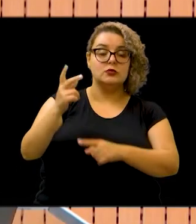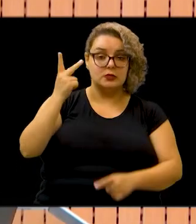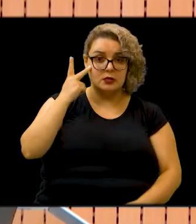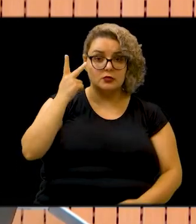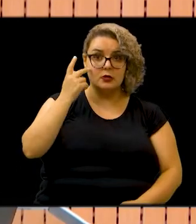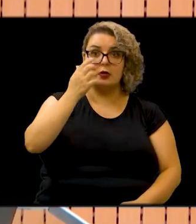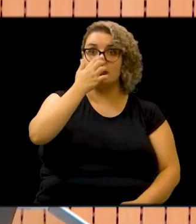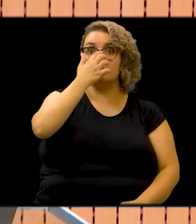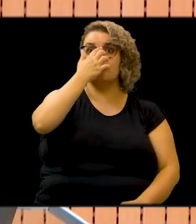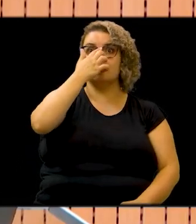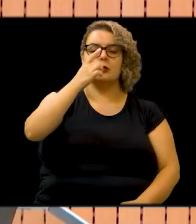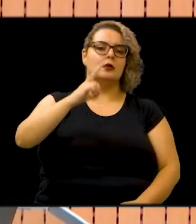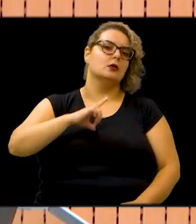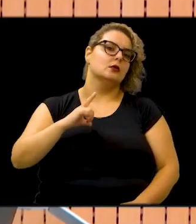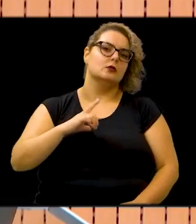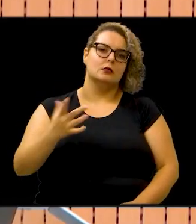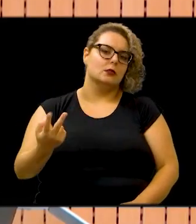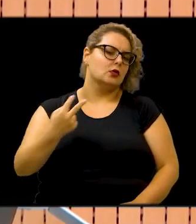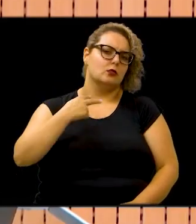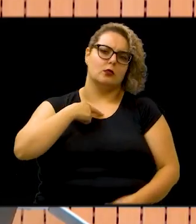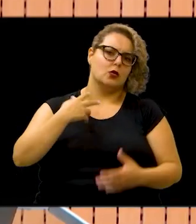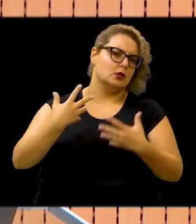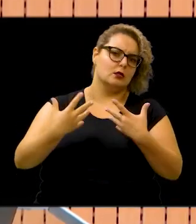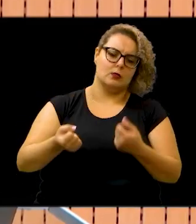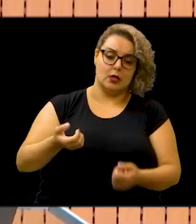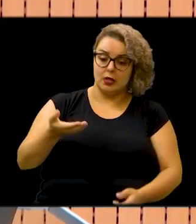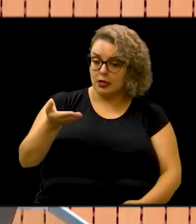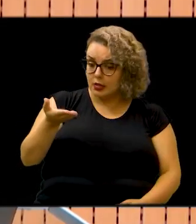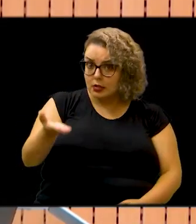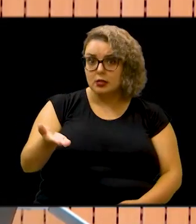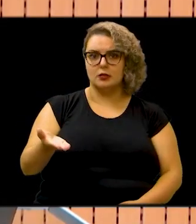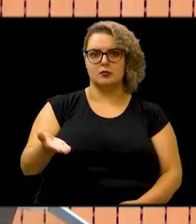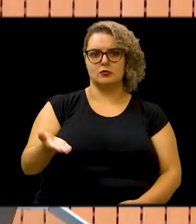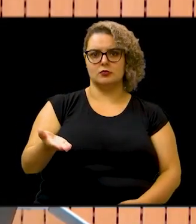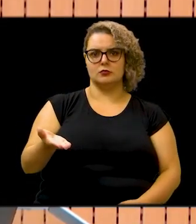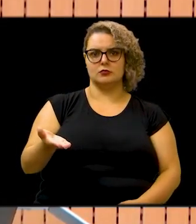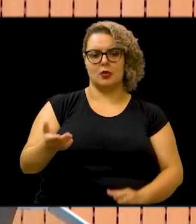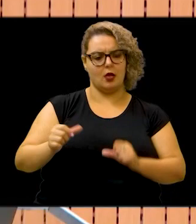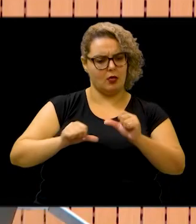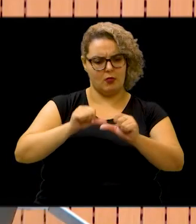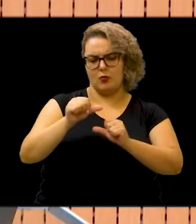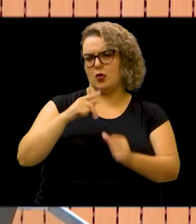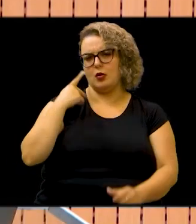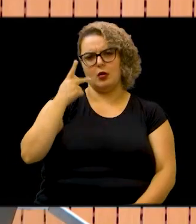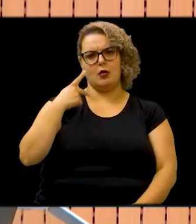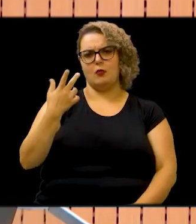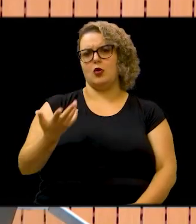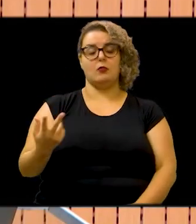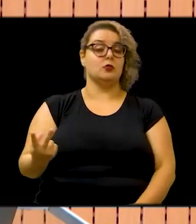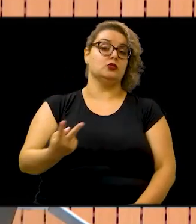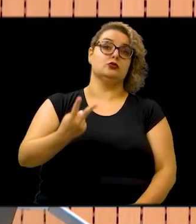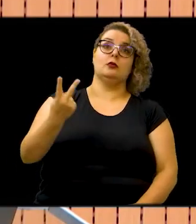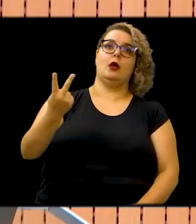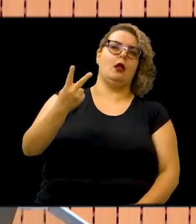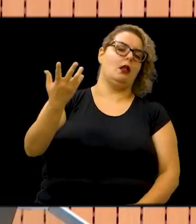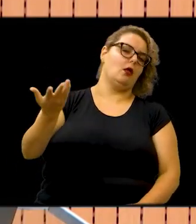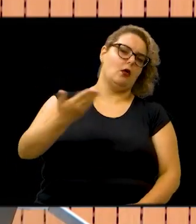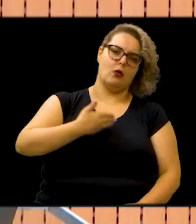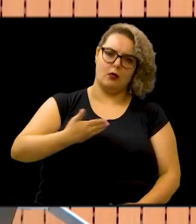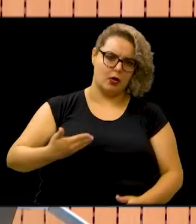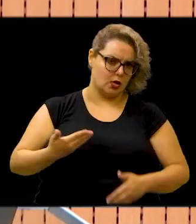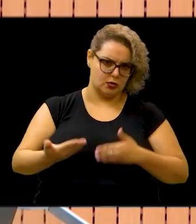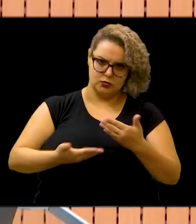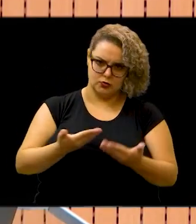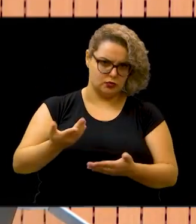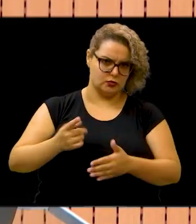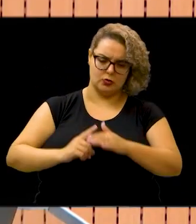do Estado de São Paulo, eu também não posso aceitar que isso se transforme em política de